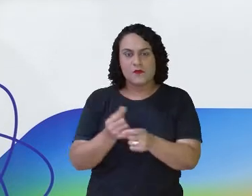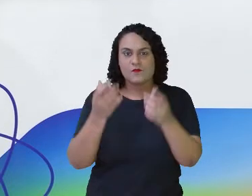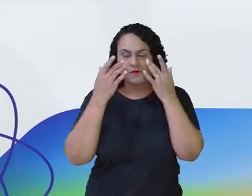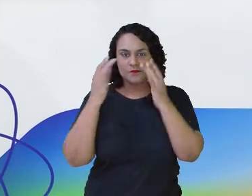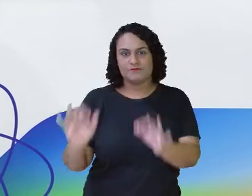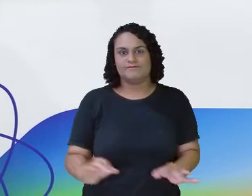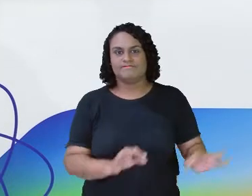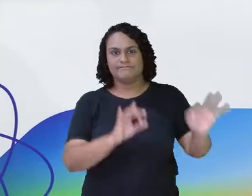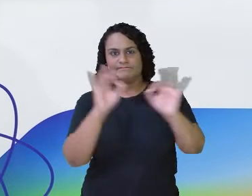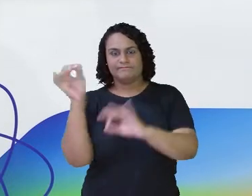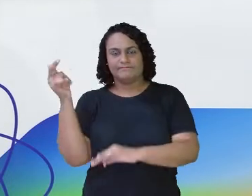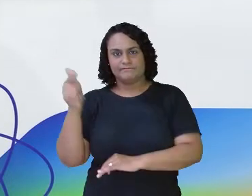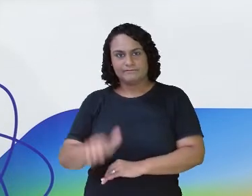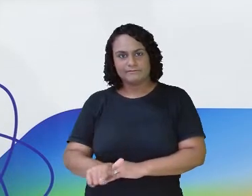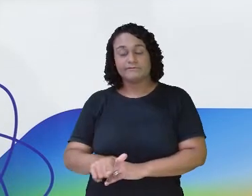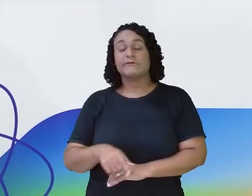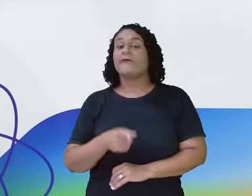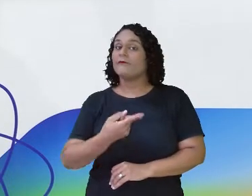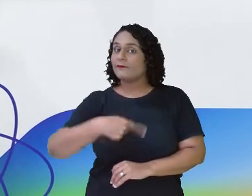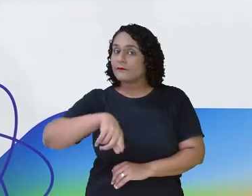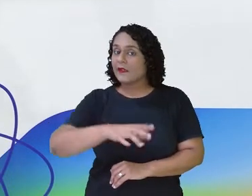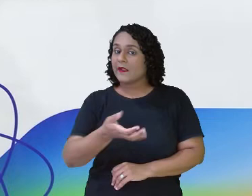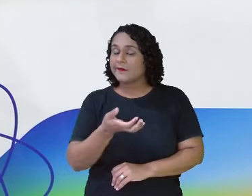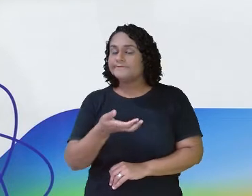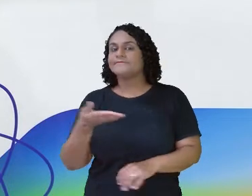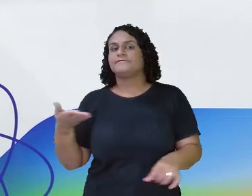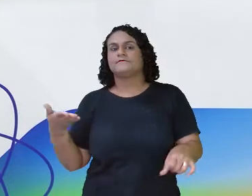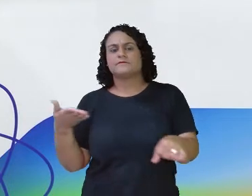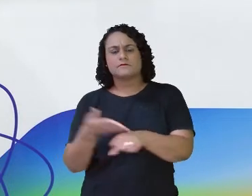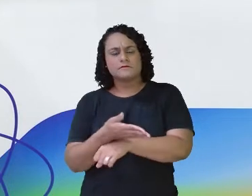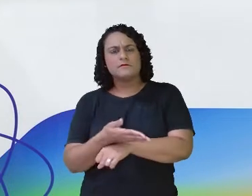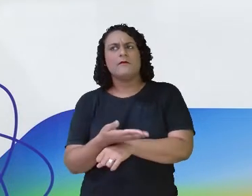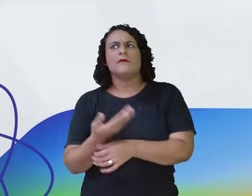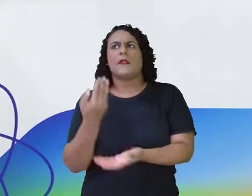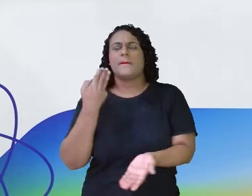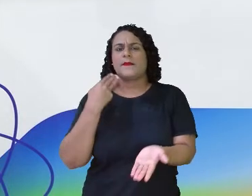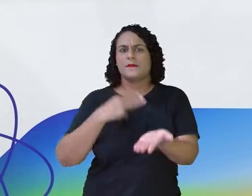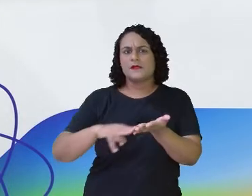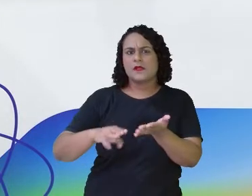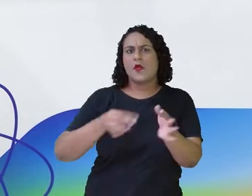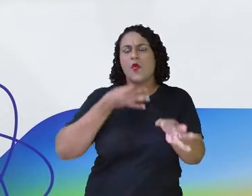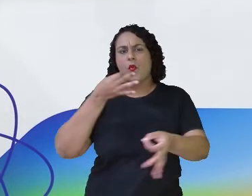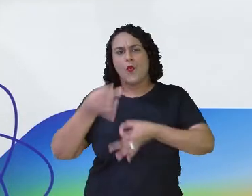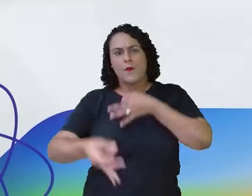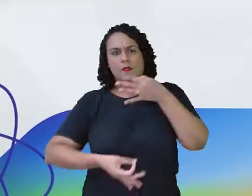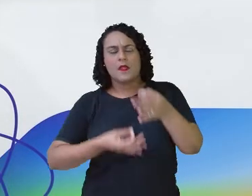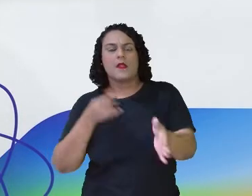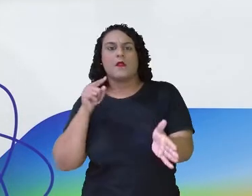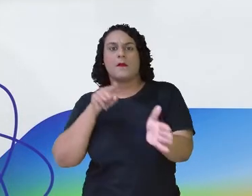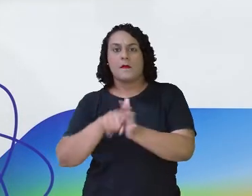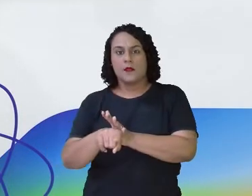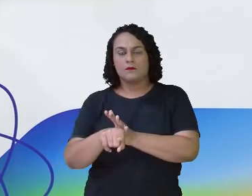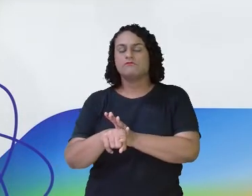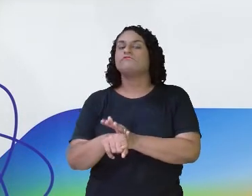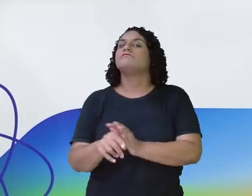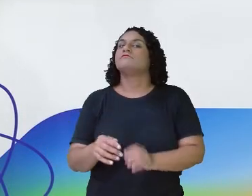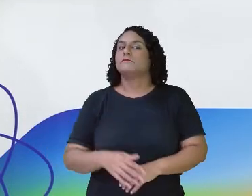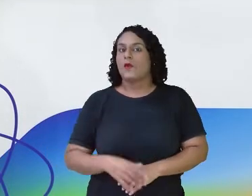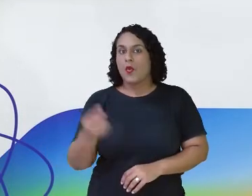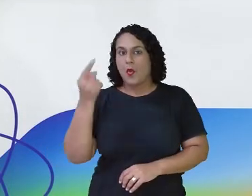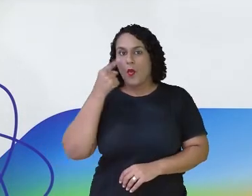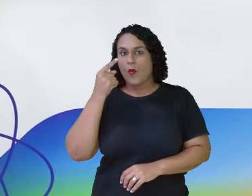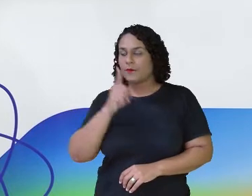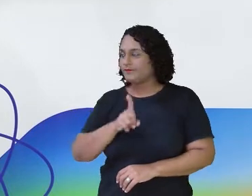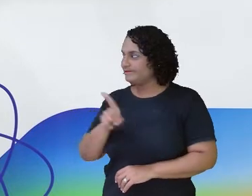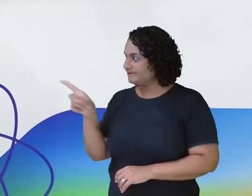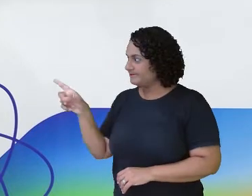você quer interagir com a gente e mandar para a professora ali a sua mensagem, a tua pergunta, tá vendo esse QR Code